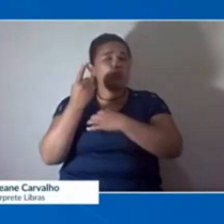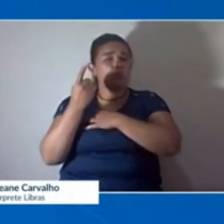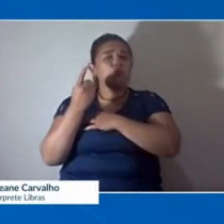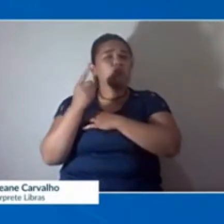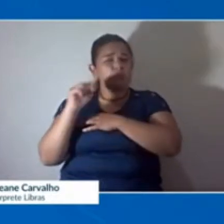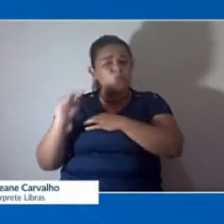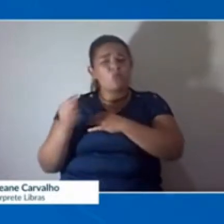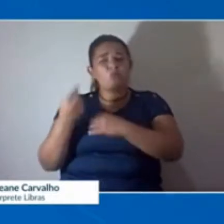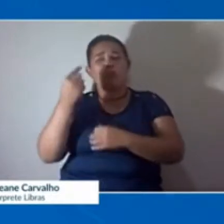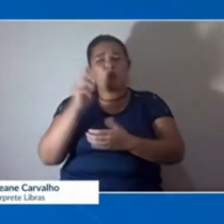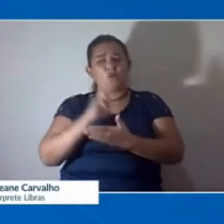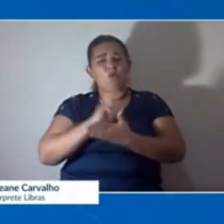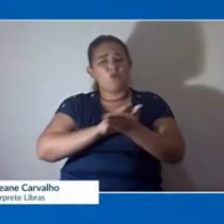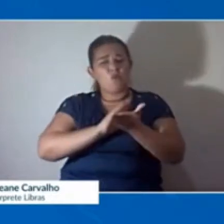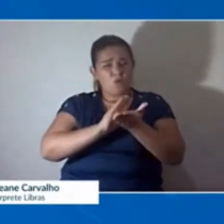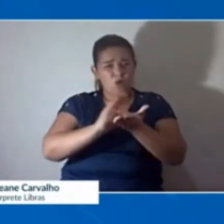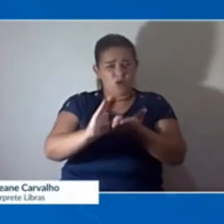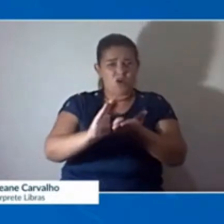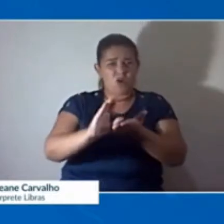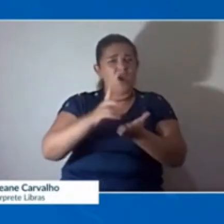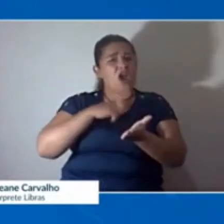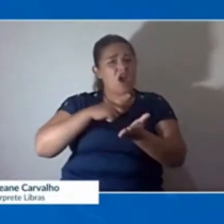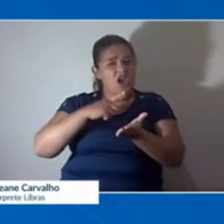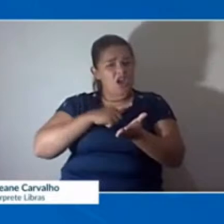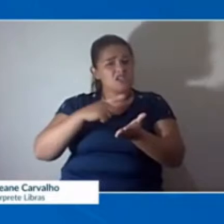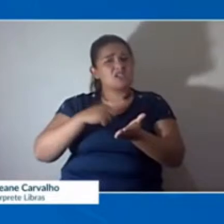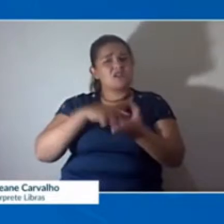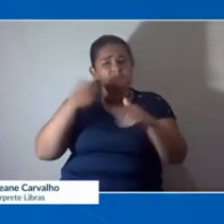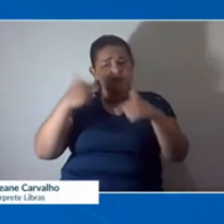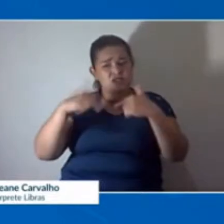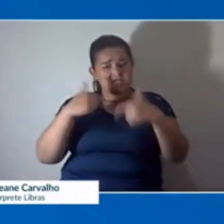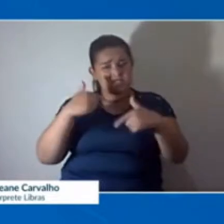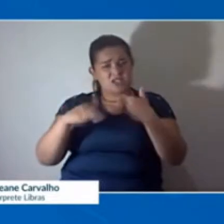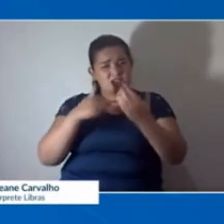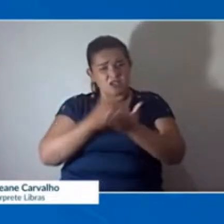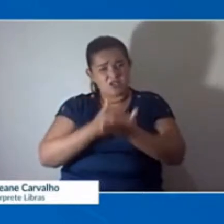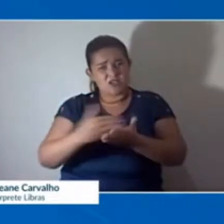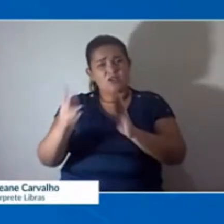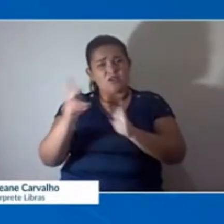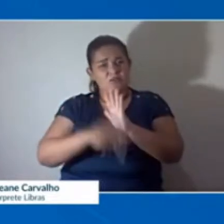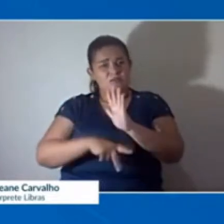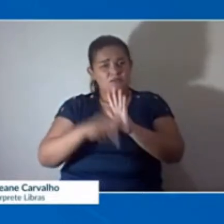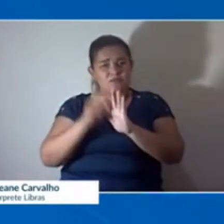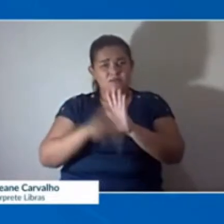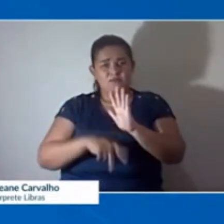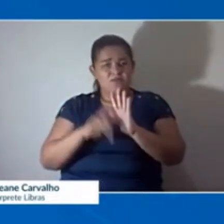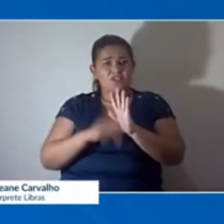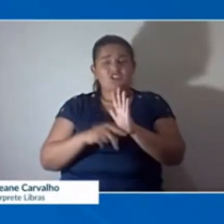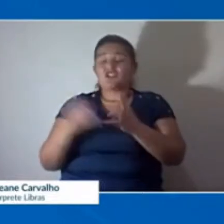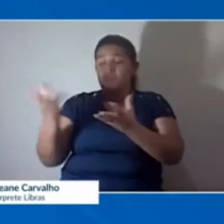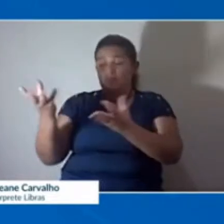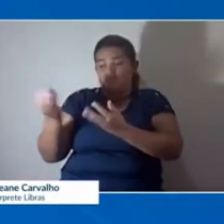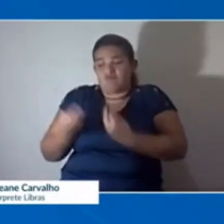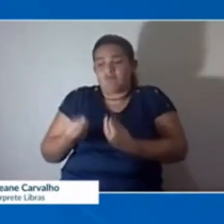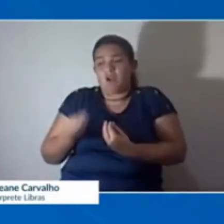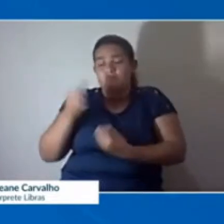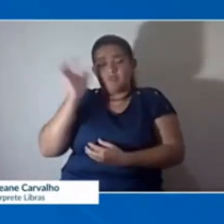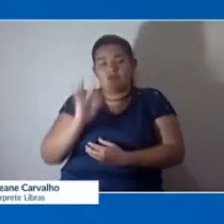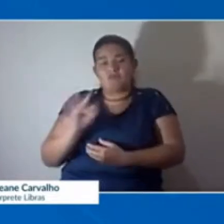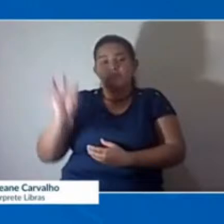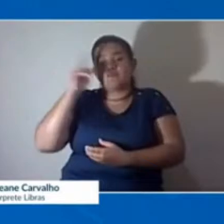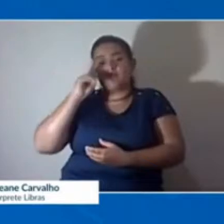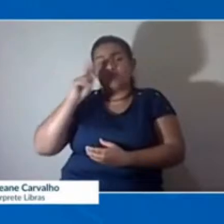recurso que a gente obtinha para realizar a nossa atividade, adivinha, da Faculdade de História. É um grupo composto